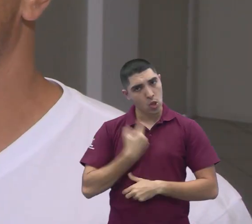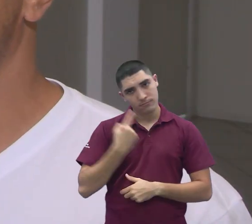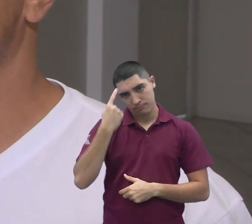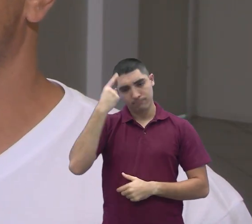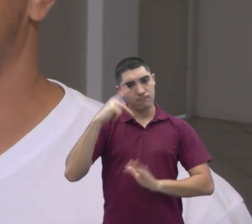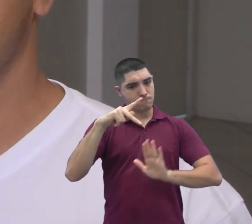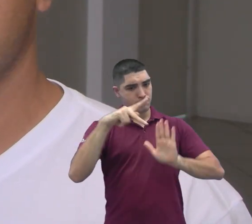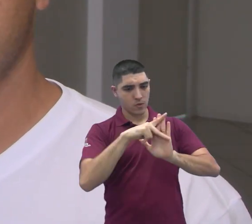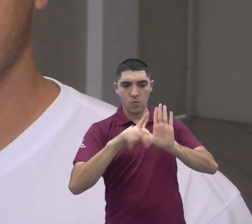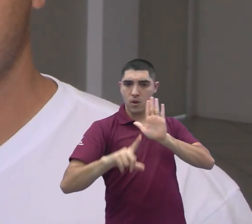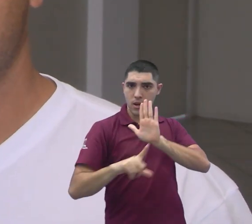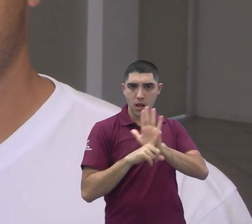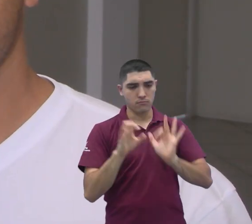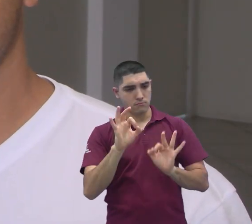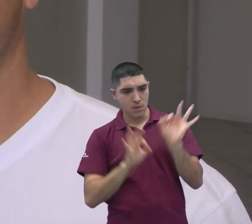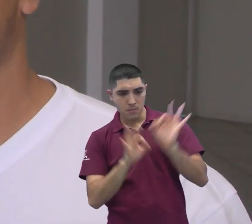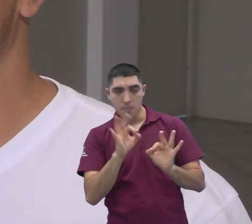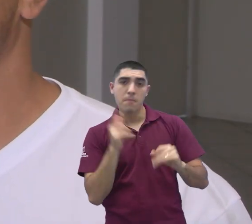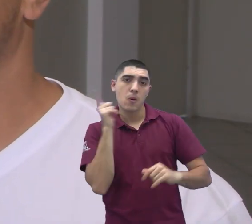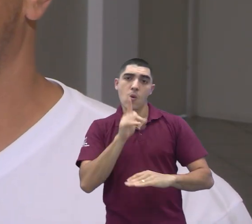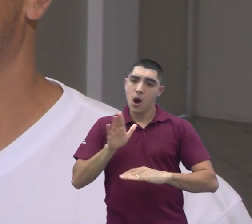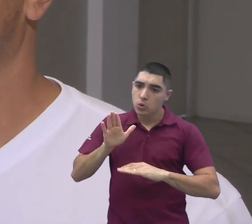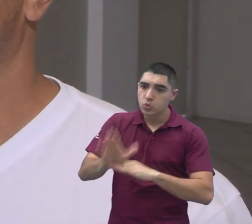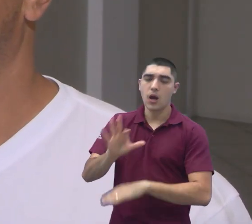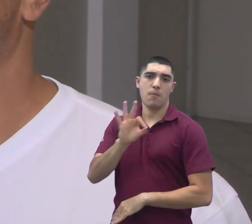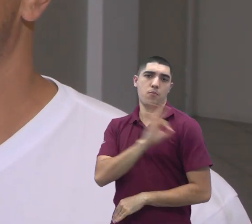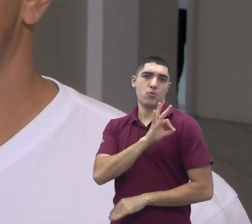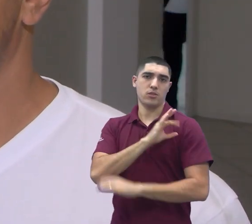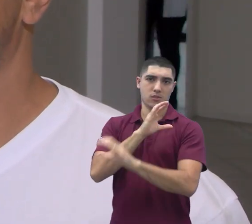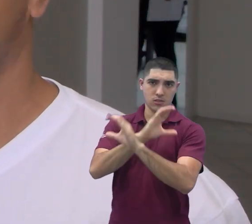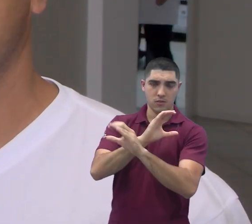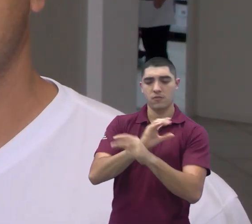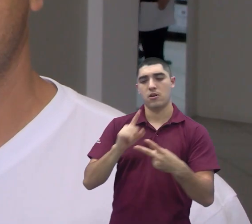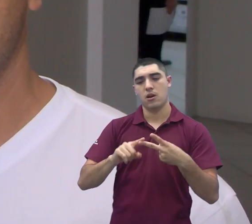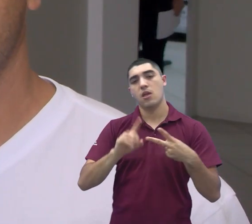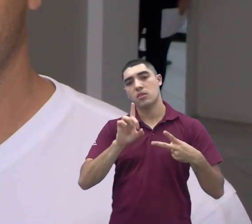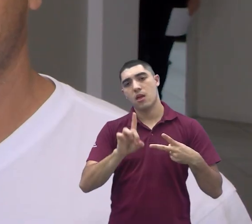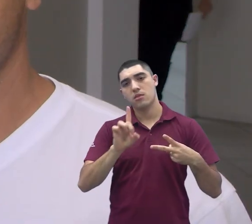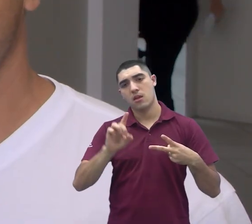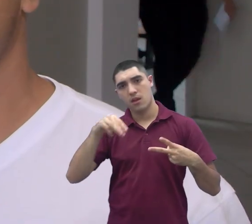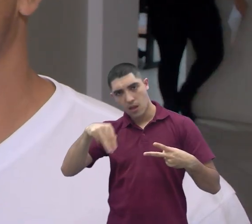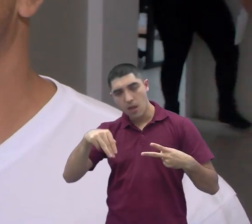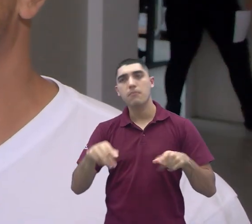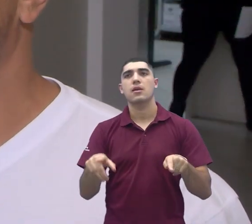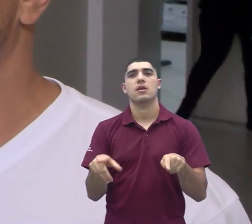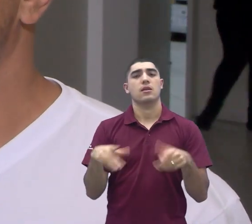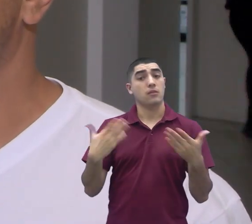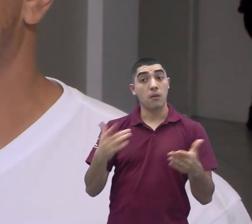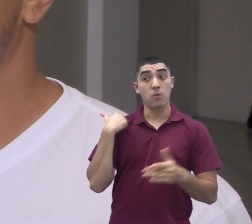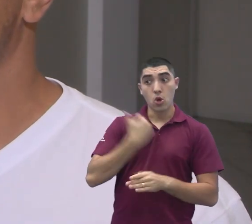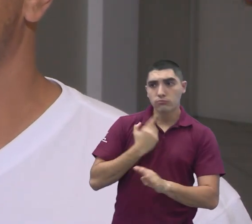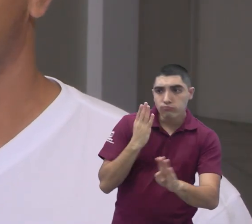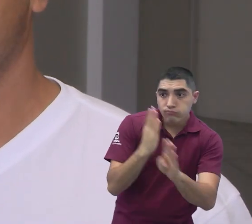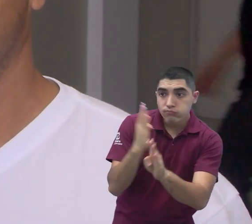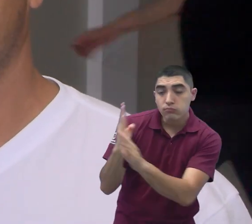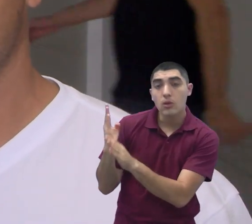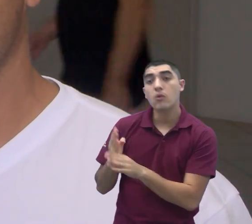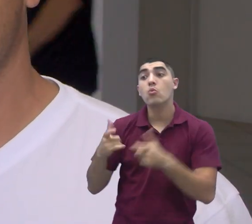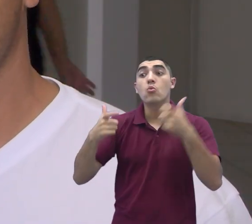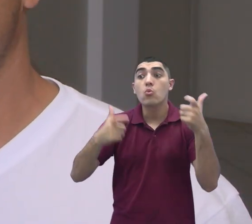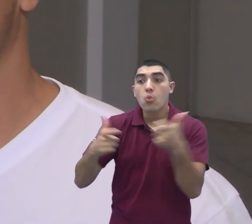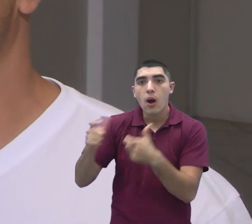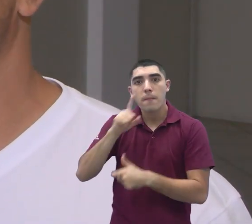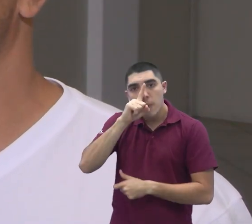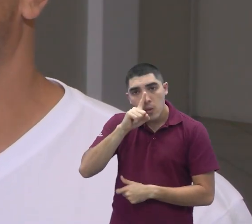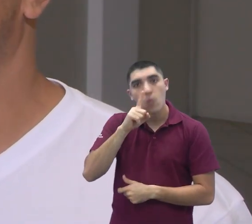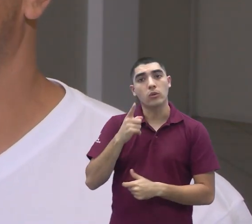elaborar um projeto de lei para que a gente possa ajudar a Polícia Civil, a DDM, a gente identificar esses casos e poder ajudar